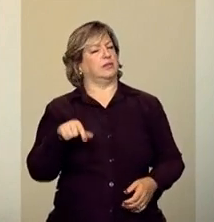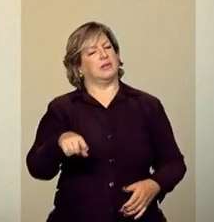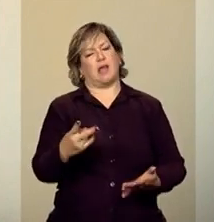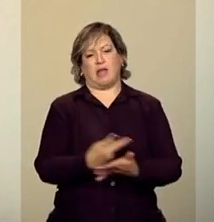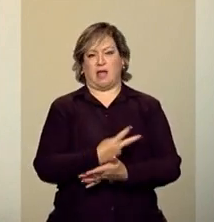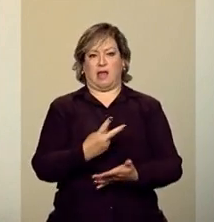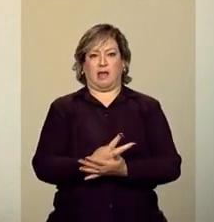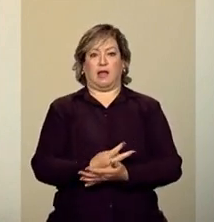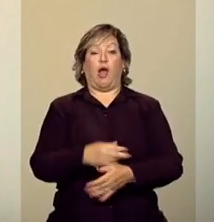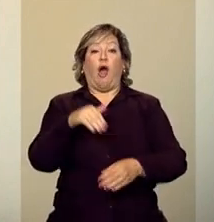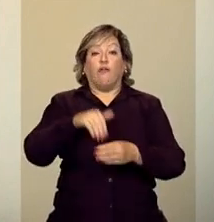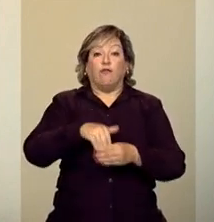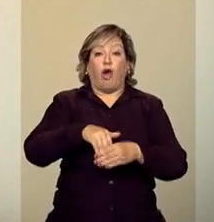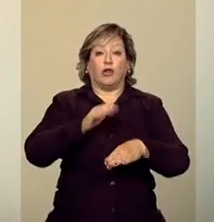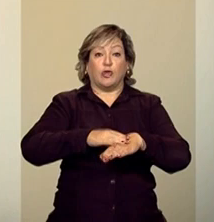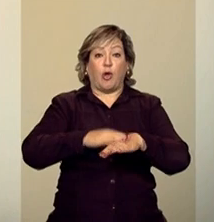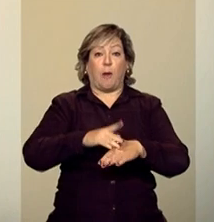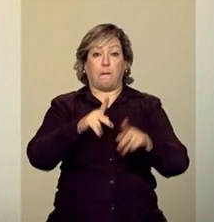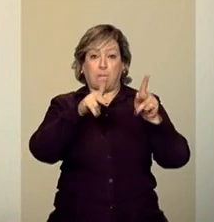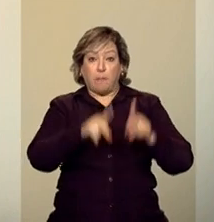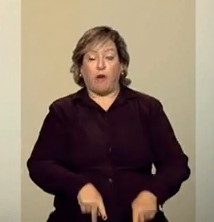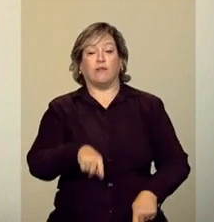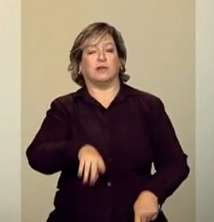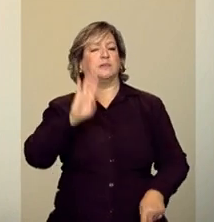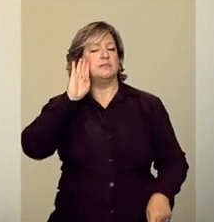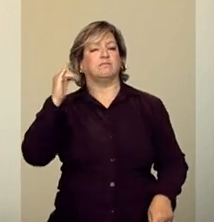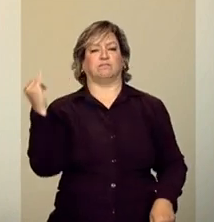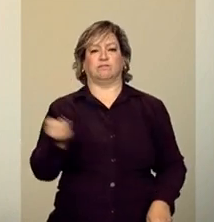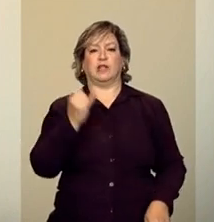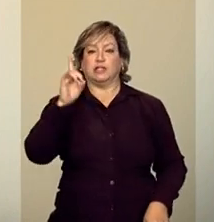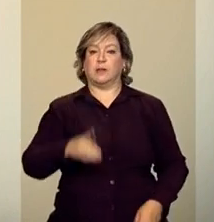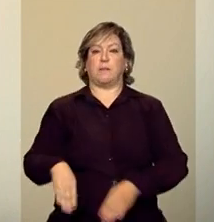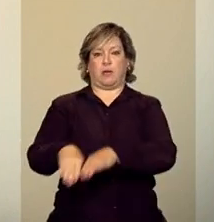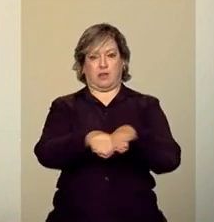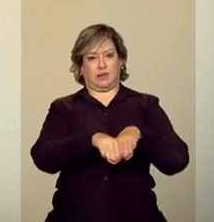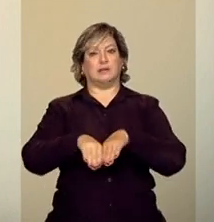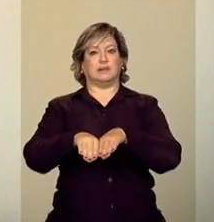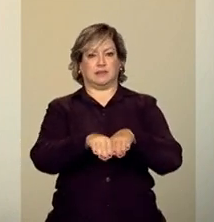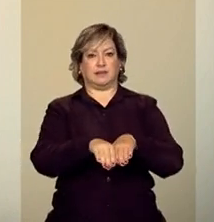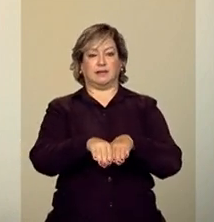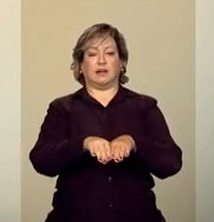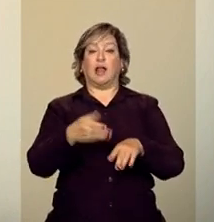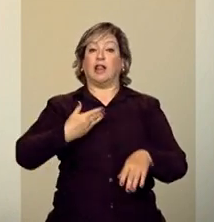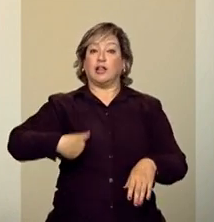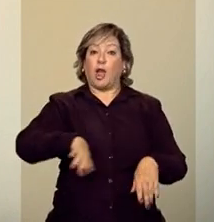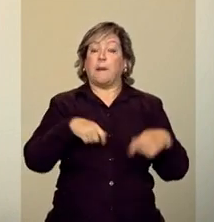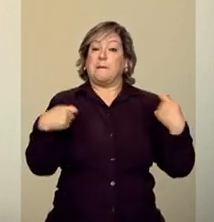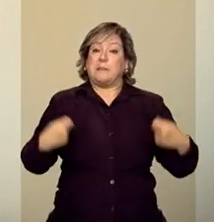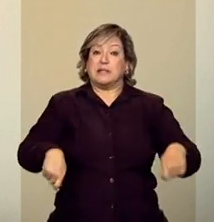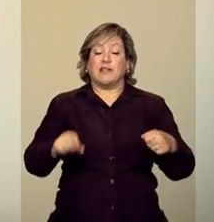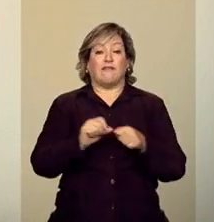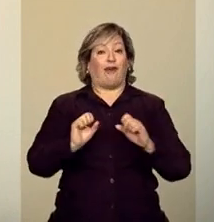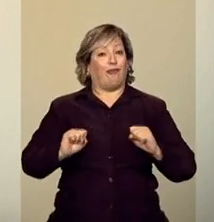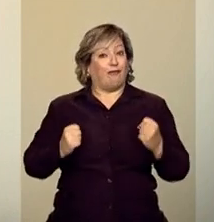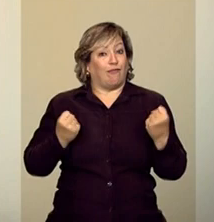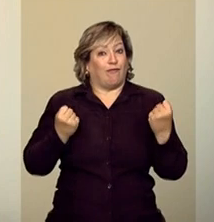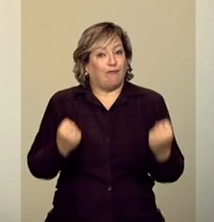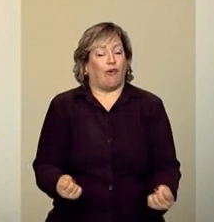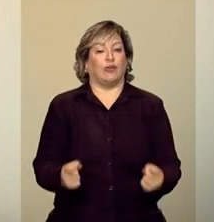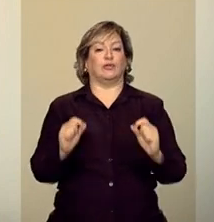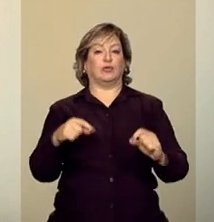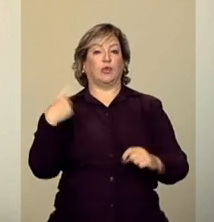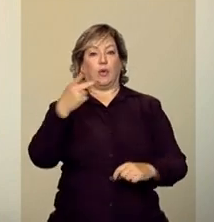voto popular, base de qualquer processo democrático. Temos de fazer um esforço para